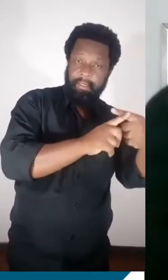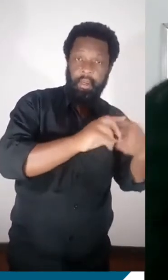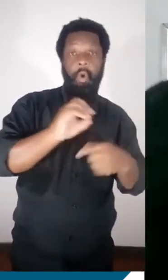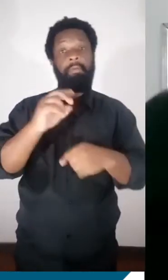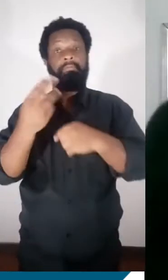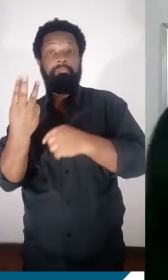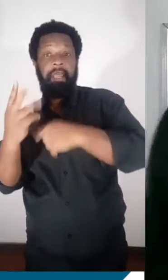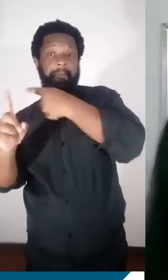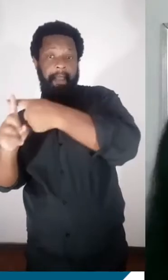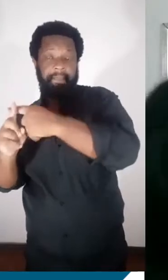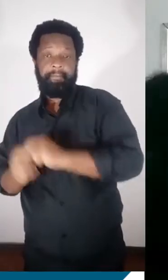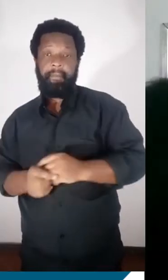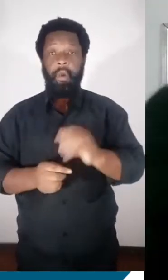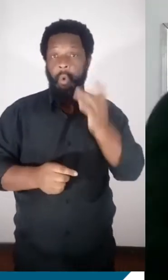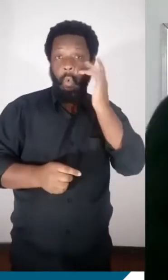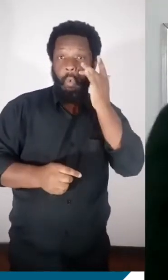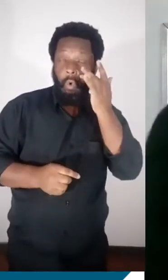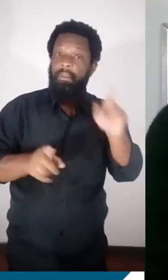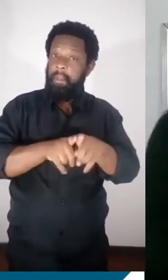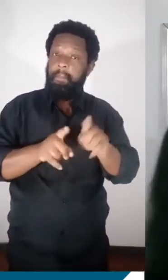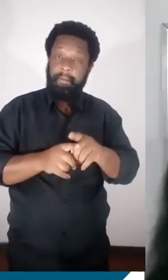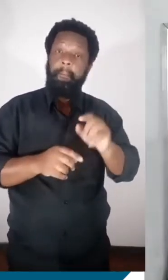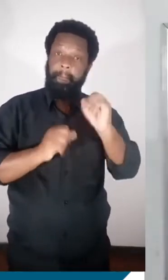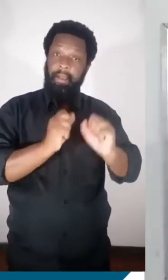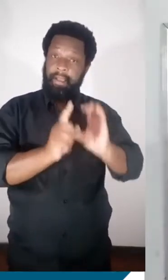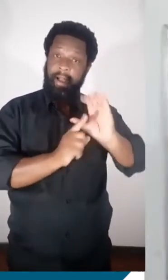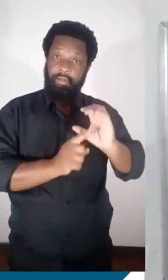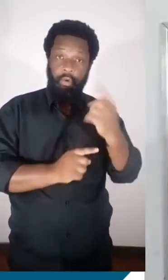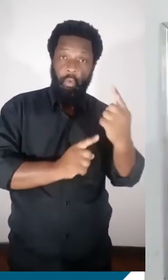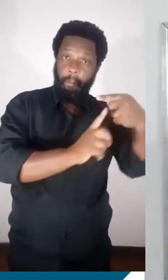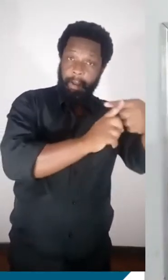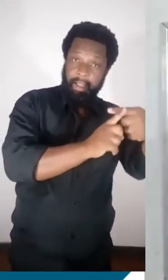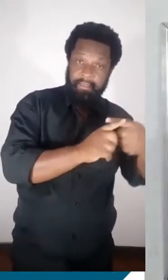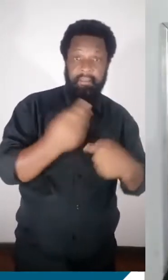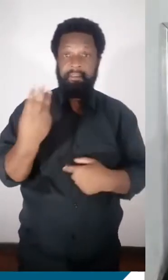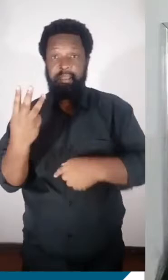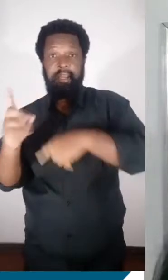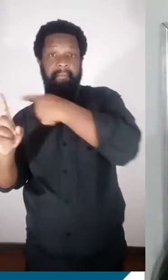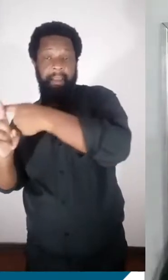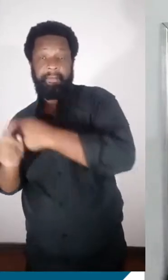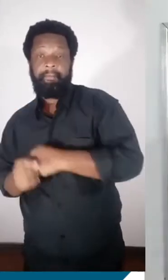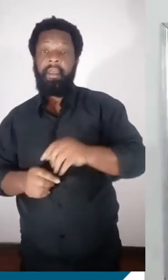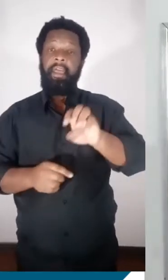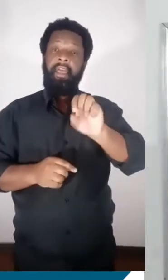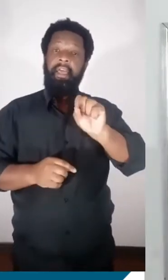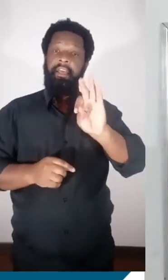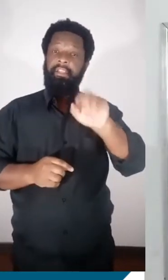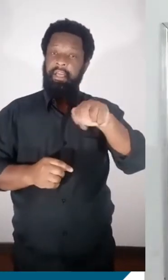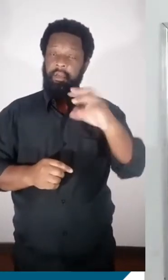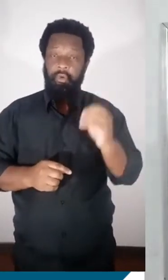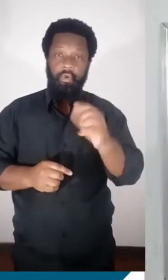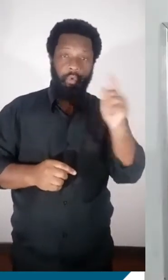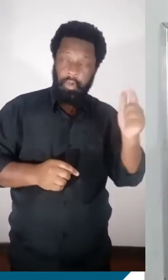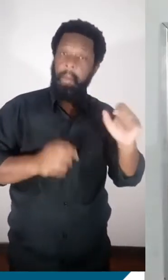mais ou 3 mais. O ouro pode formar cátions com carga 1 mais ou 3 mais. E o estanho, o chumbo